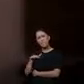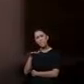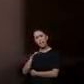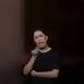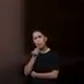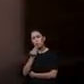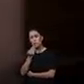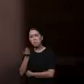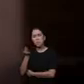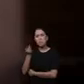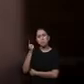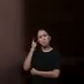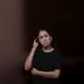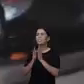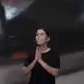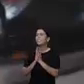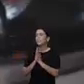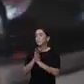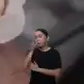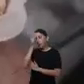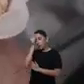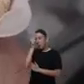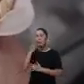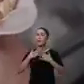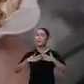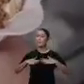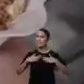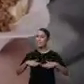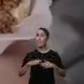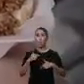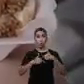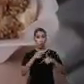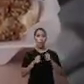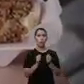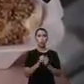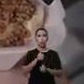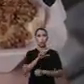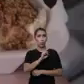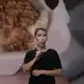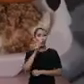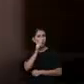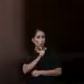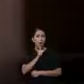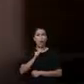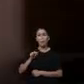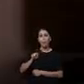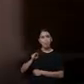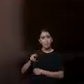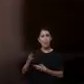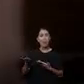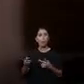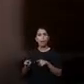sei que dá certo, e tentar inovar. Trabalha eu, minha sogra, meu irmão, agora me ajuda, e